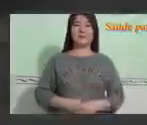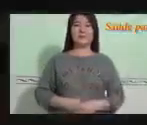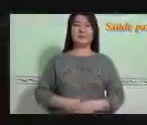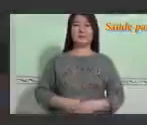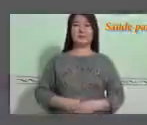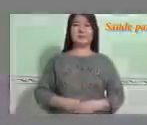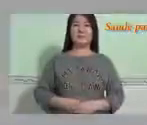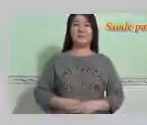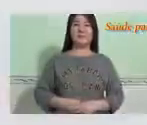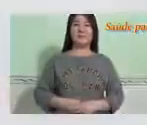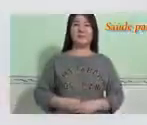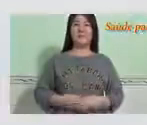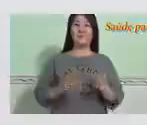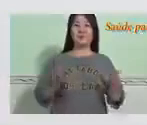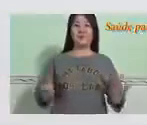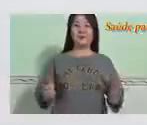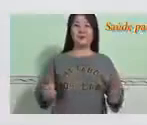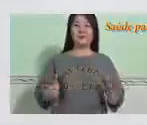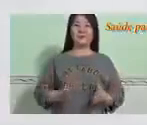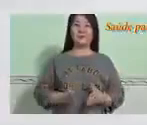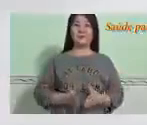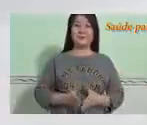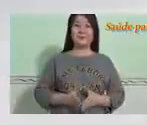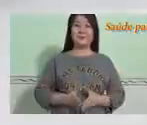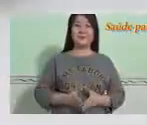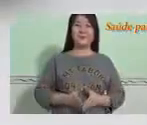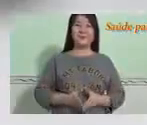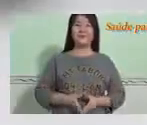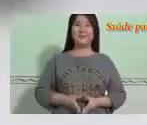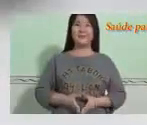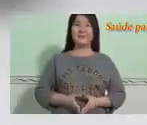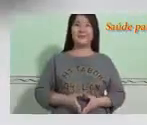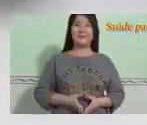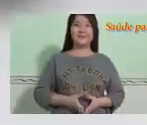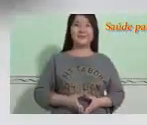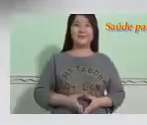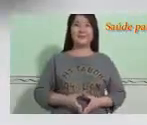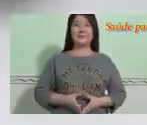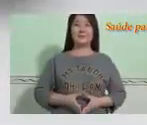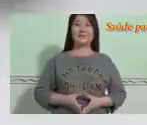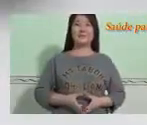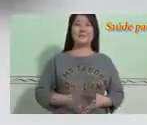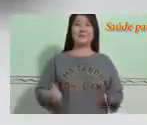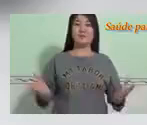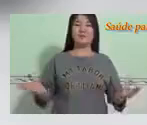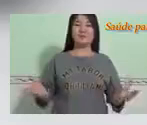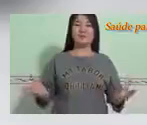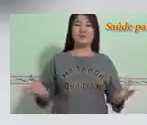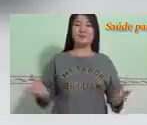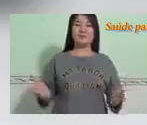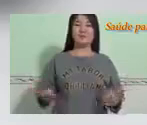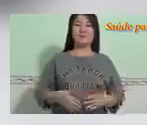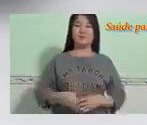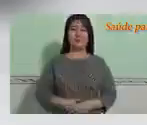Dessa forma, vírgula, é possível que o organismo produza anticorpos suficientes contra o vírus se vi, vírgula, sendo possível